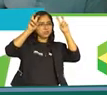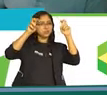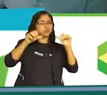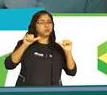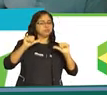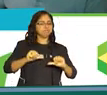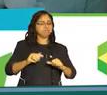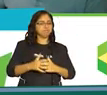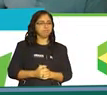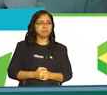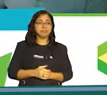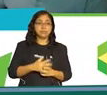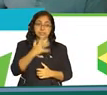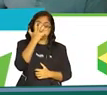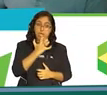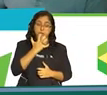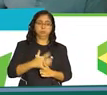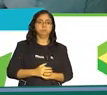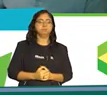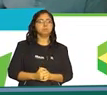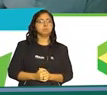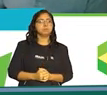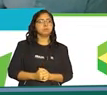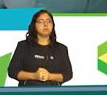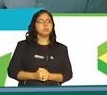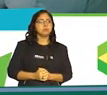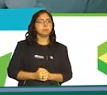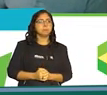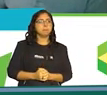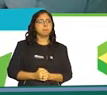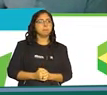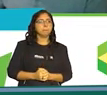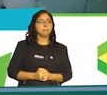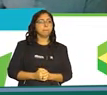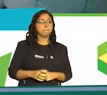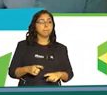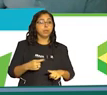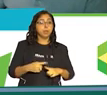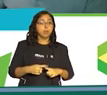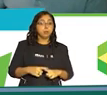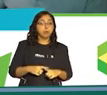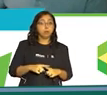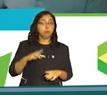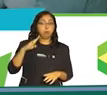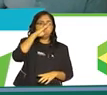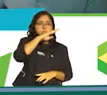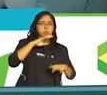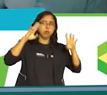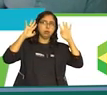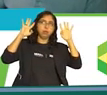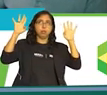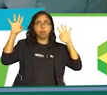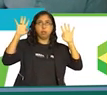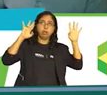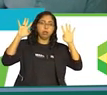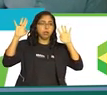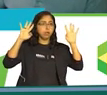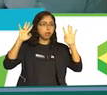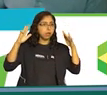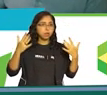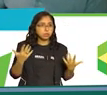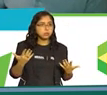Ciro. O delírio do Bolsonaro, a educação, a correta, o equilíbrio, a serenidade dos nossos